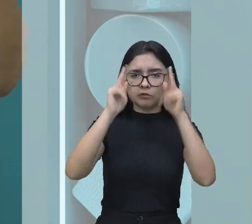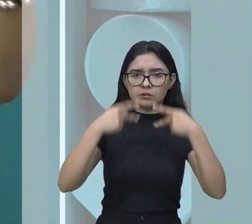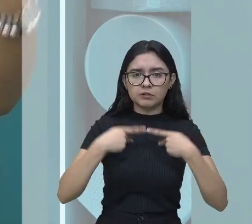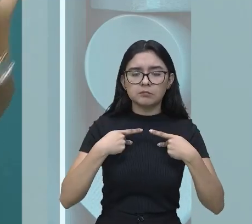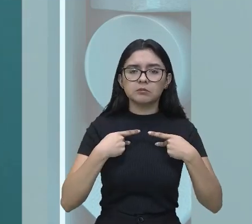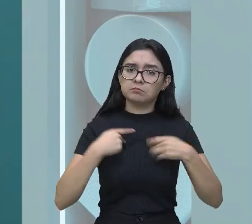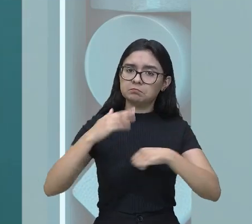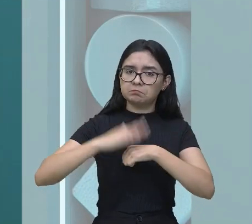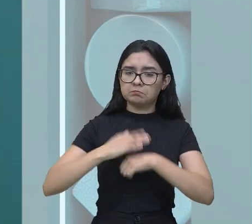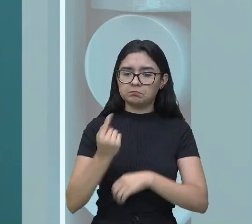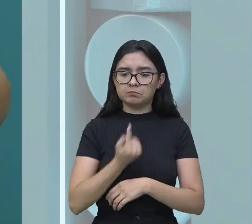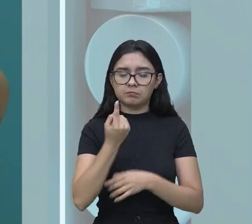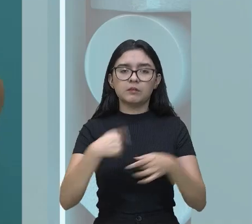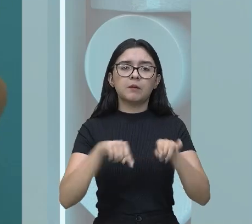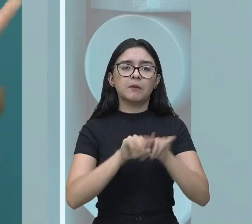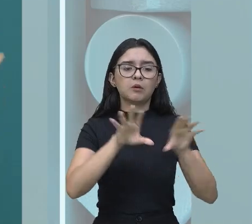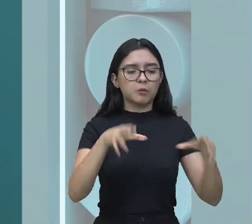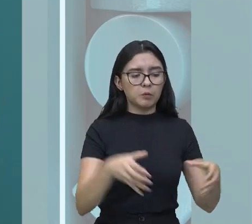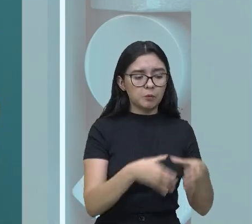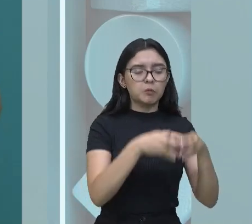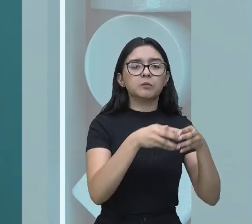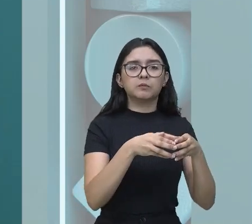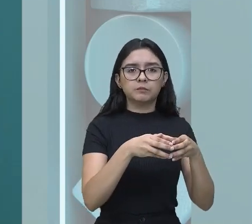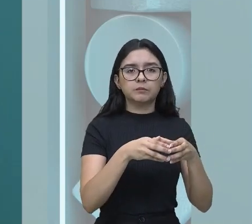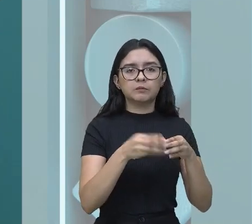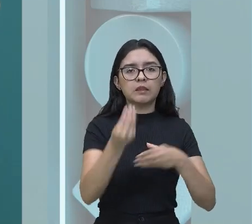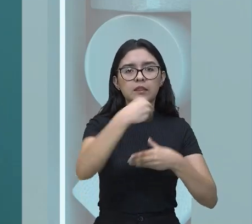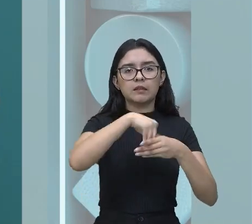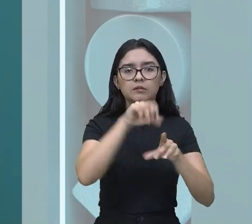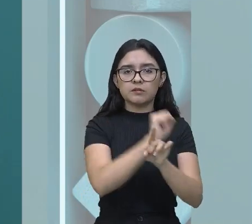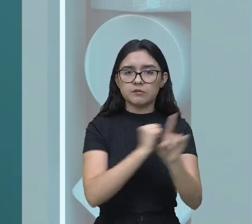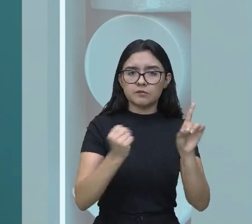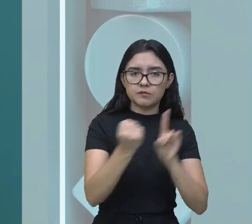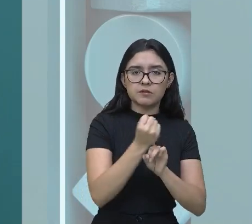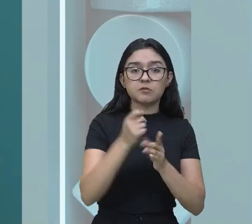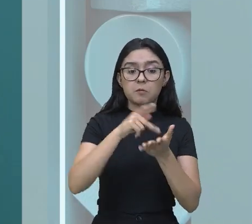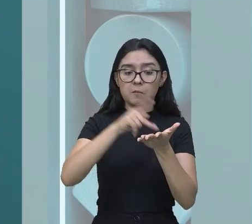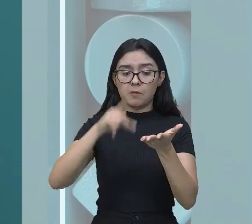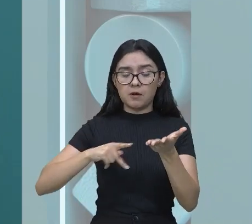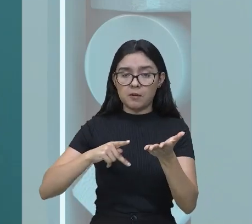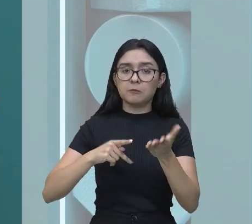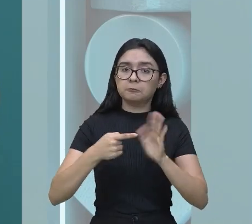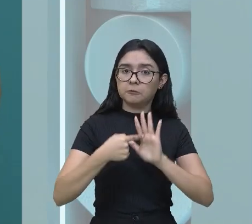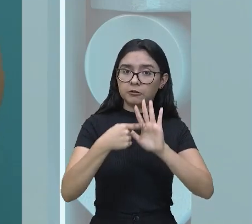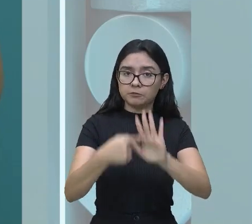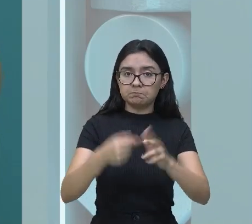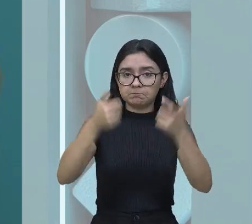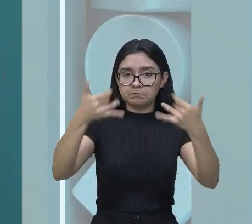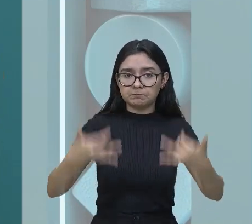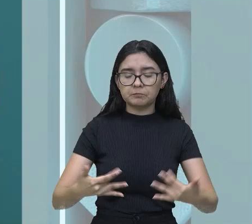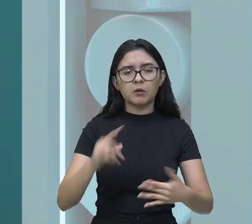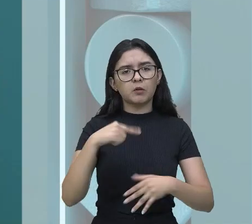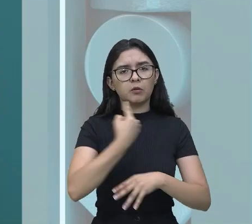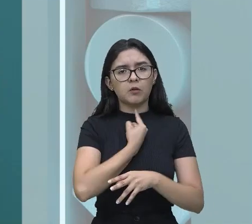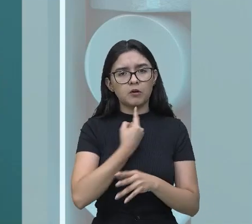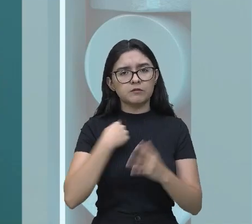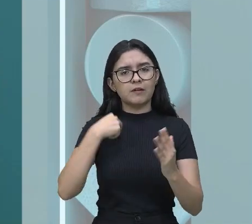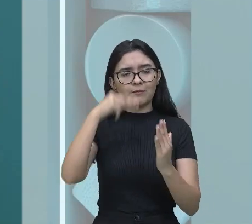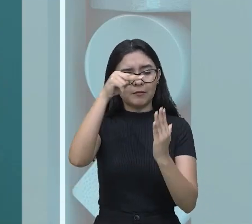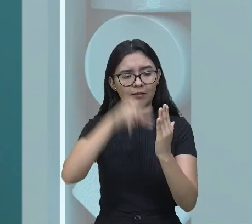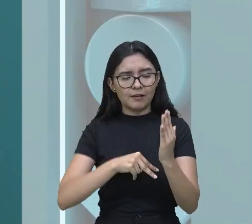individuais quanto os coletivos, os sociais, né? Em suas obras, em seus poemas, nós vamos conseguir ler